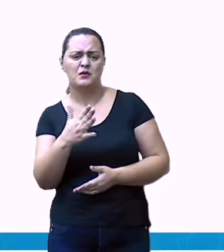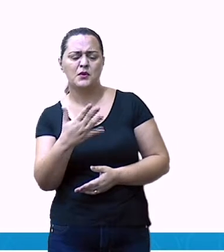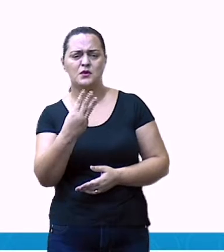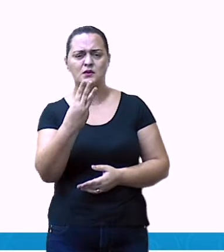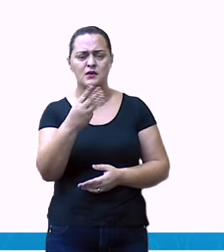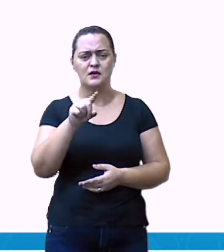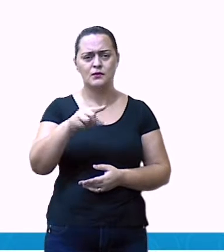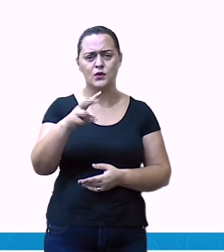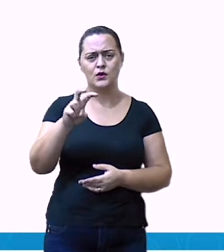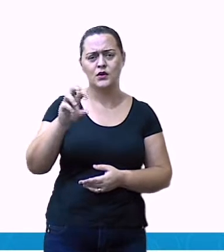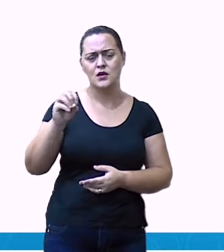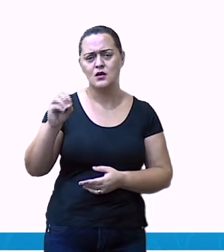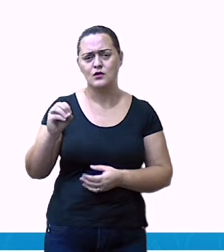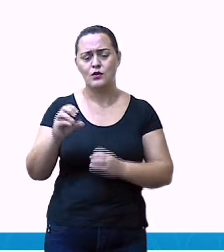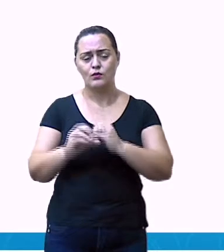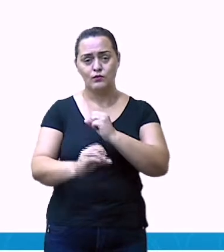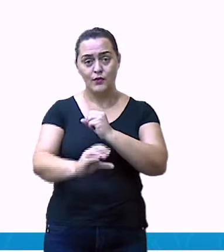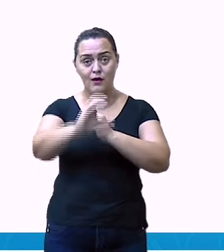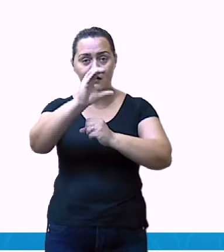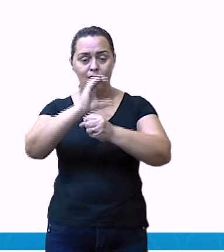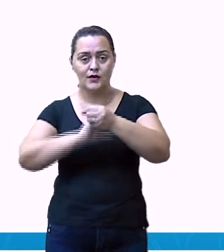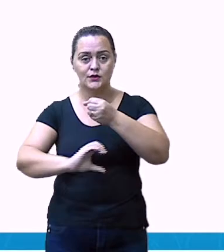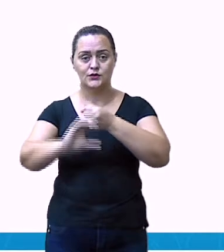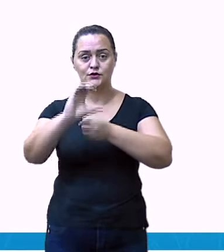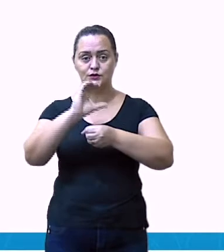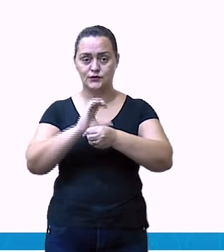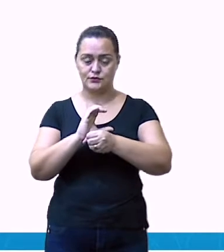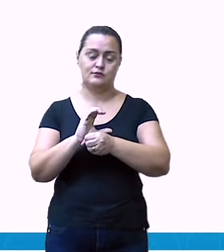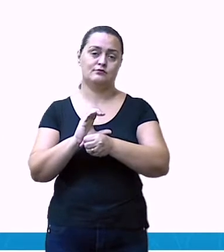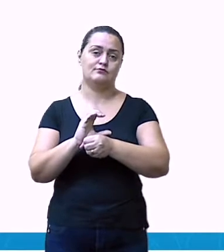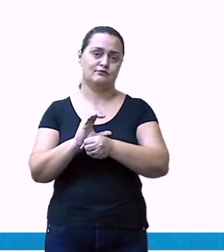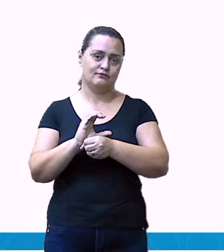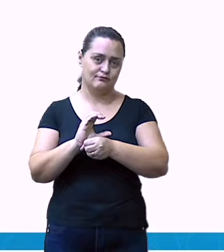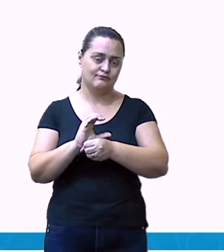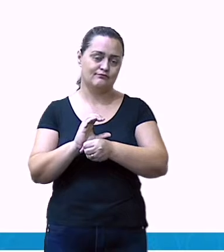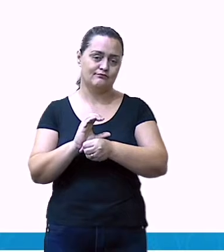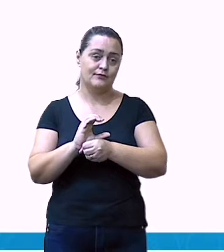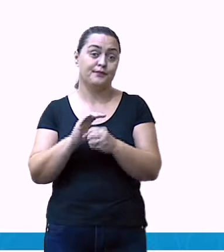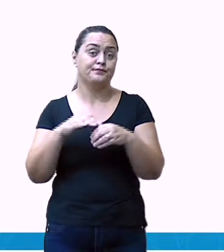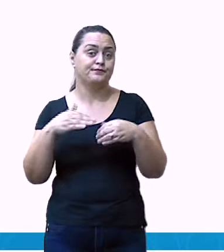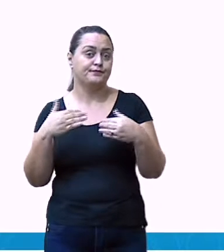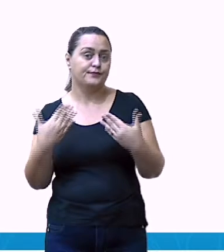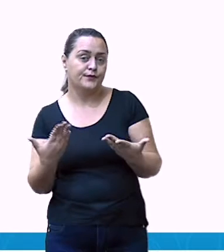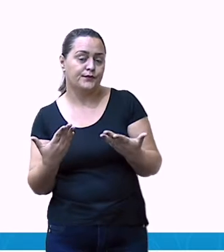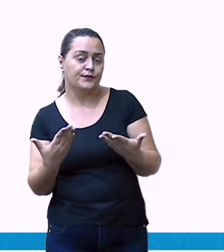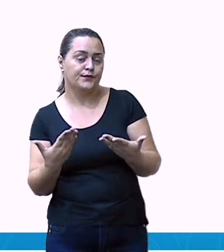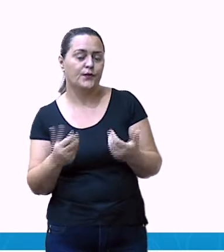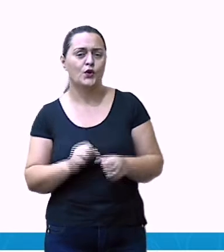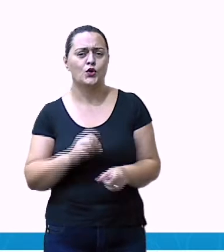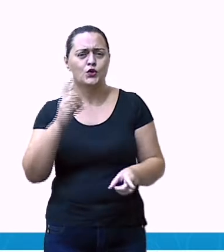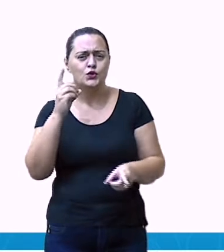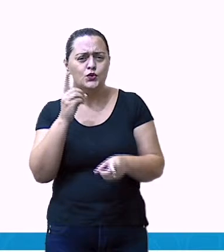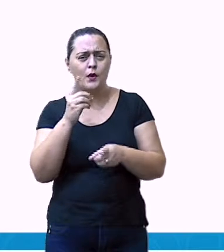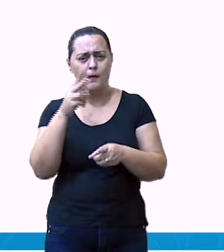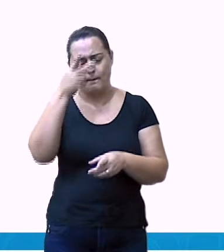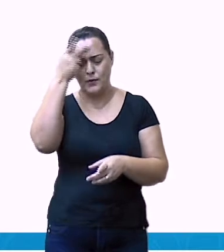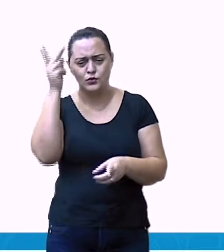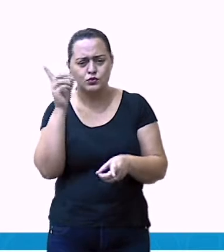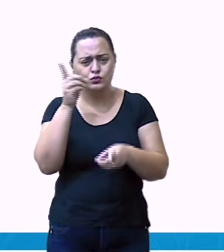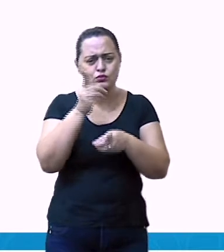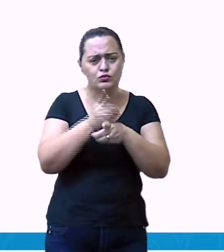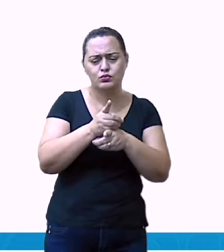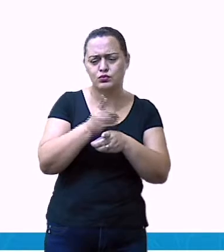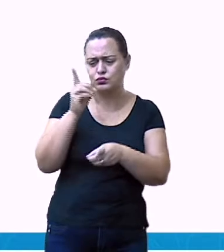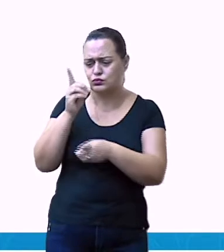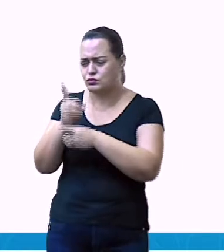entanto, novos achados indicam que a escrita se desenvolveu ao mesmo tempo em diferentes partes do